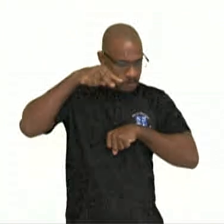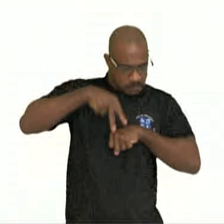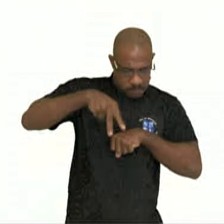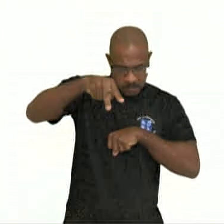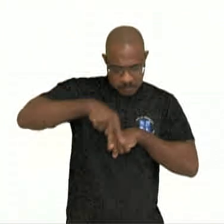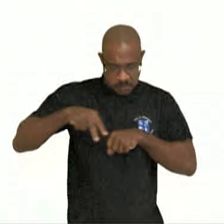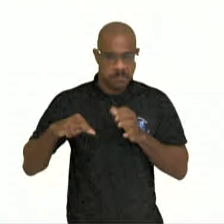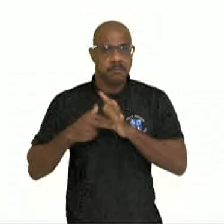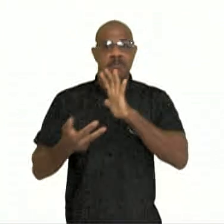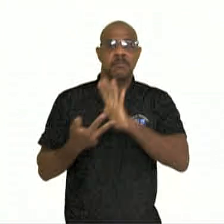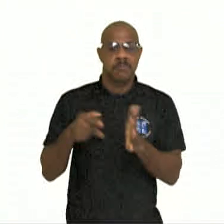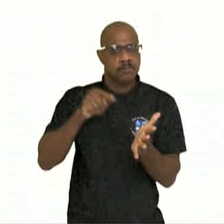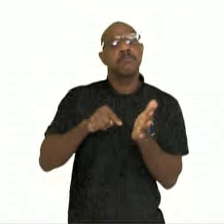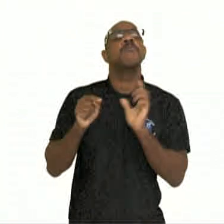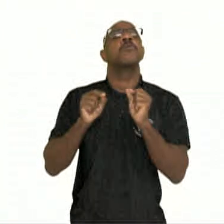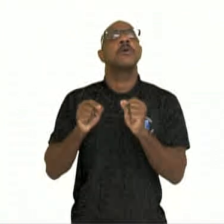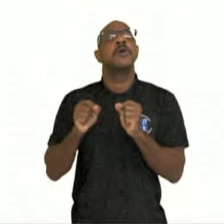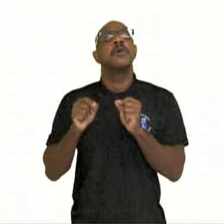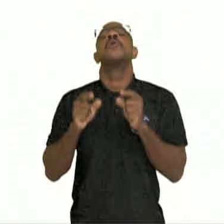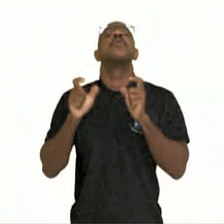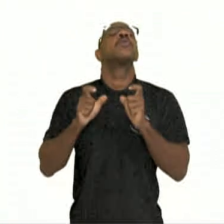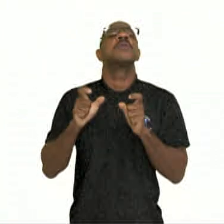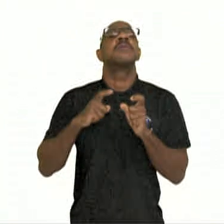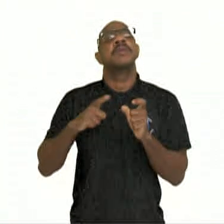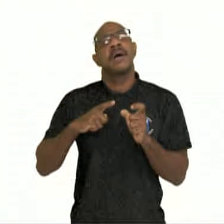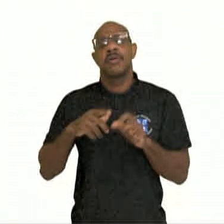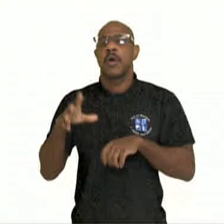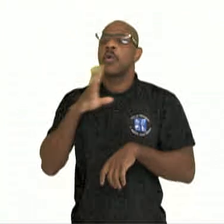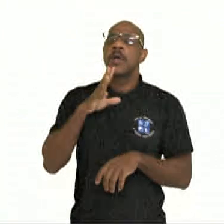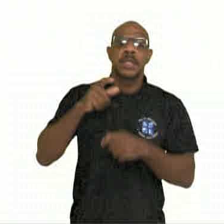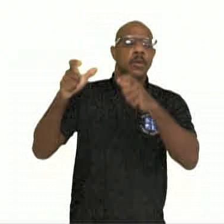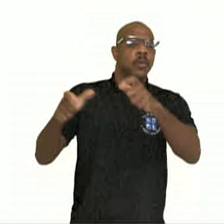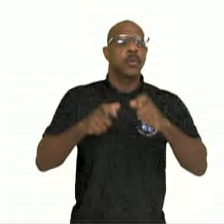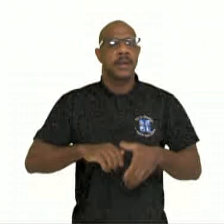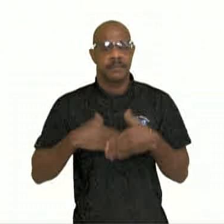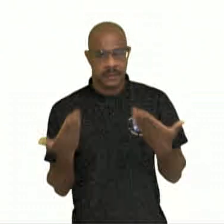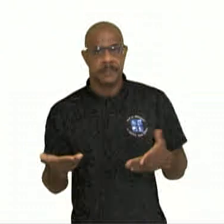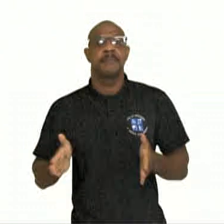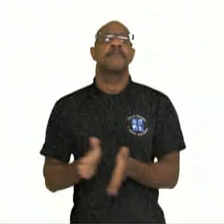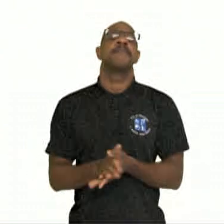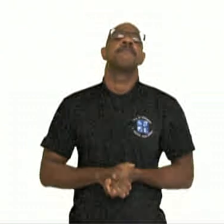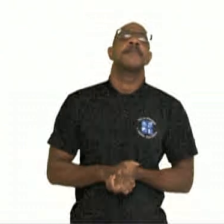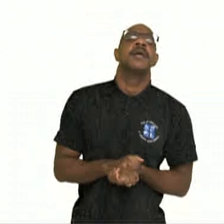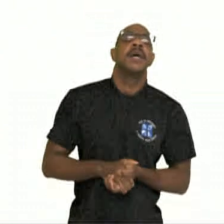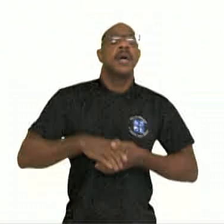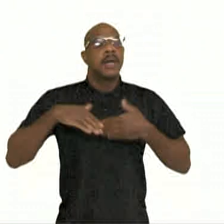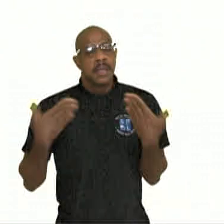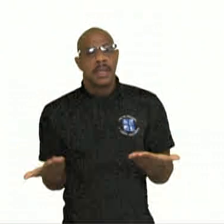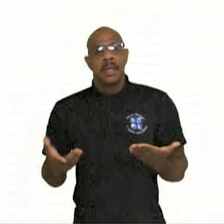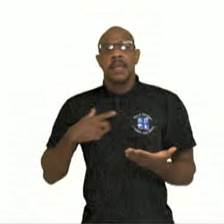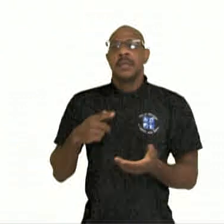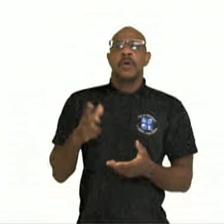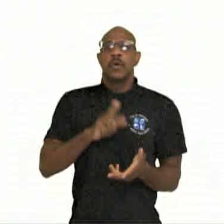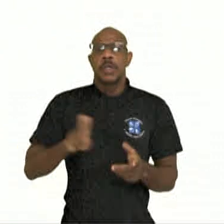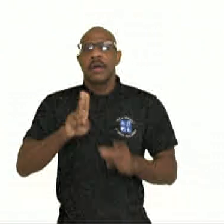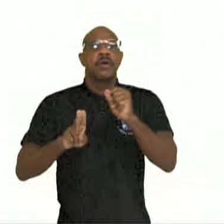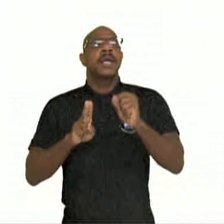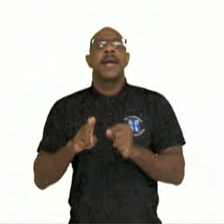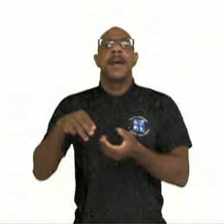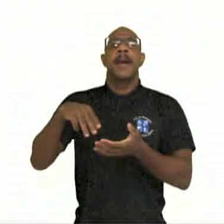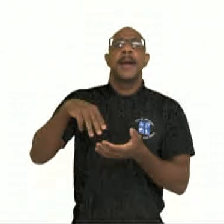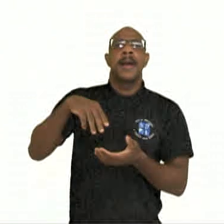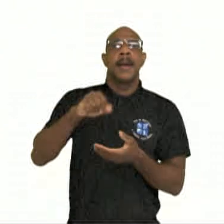suas representações daquilo que eles estavam conhecendo. E ainda utilizavam mapas construídos